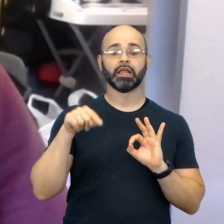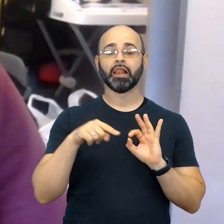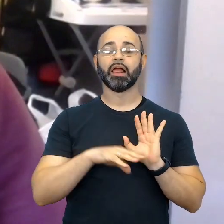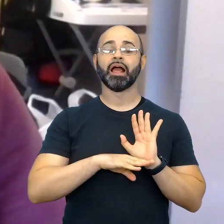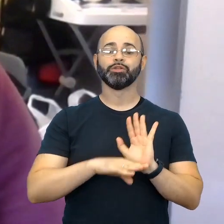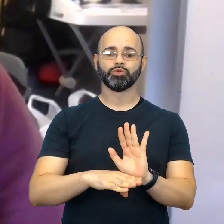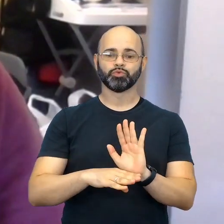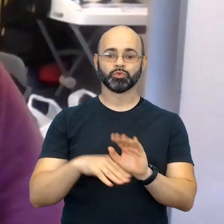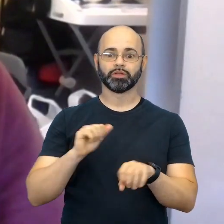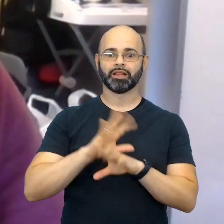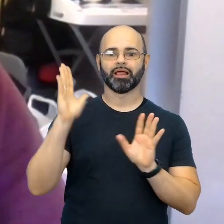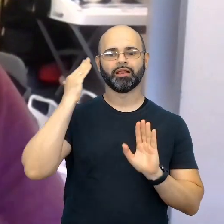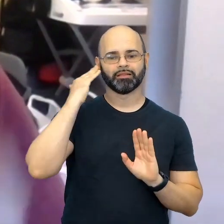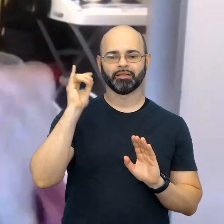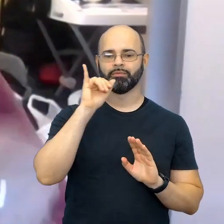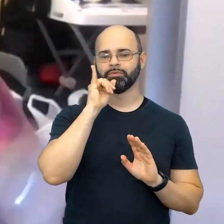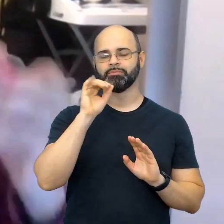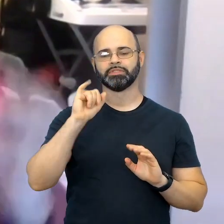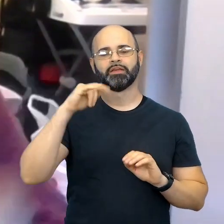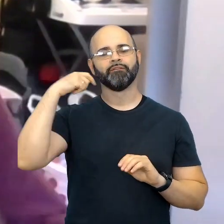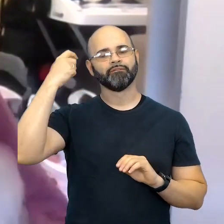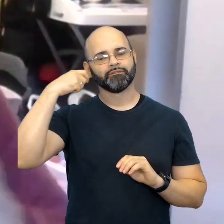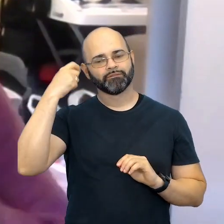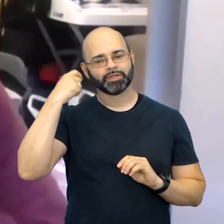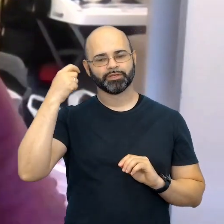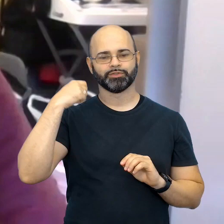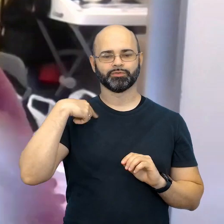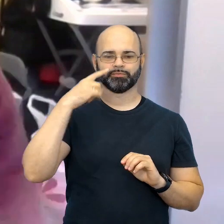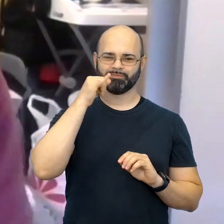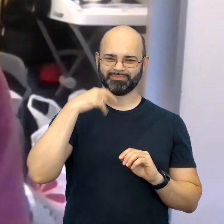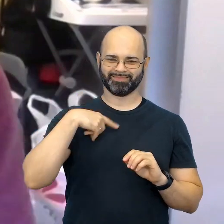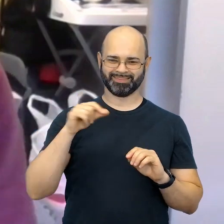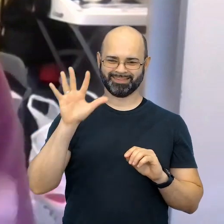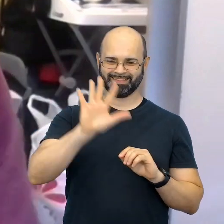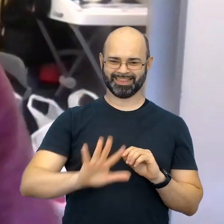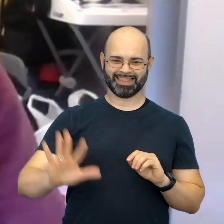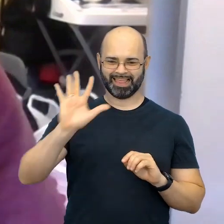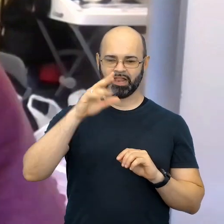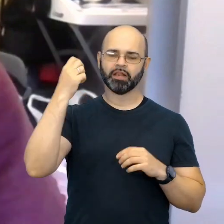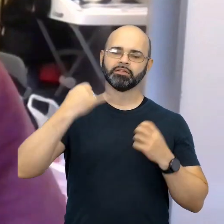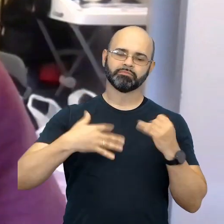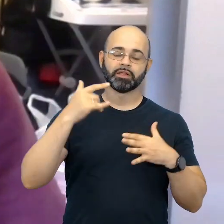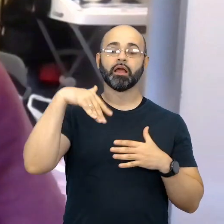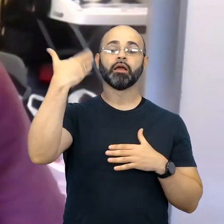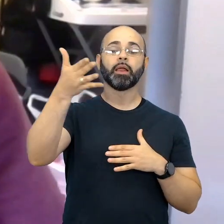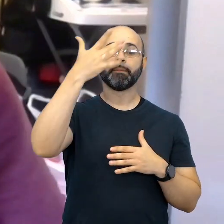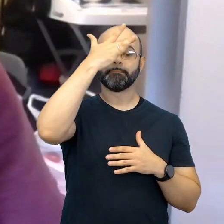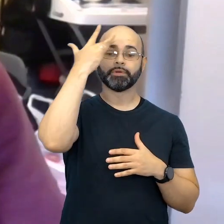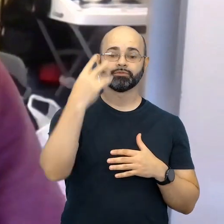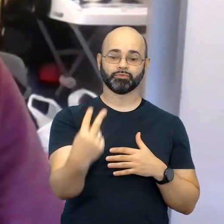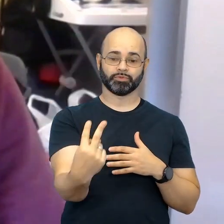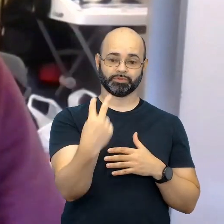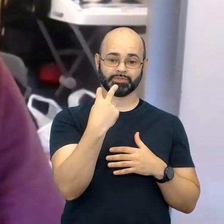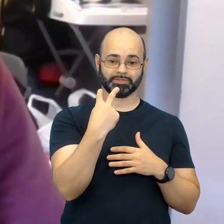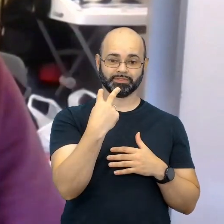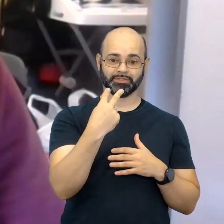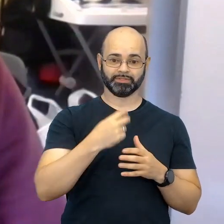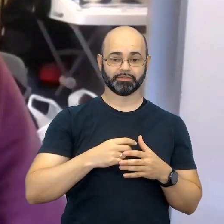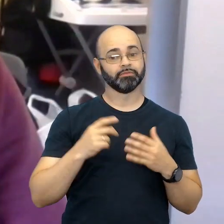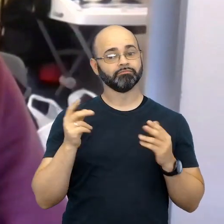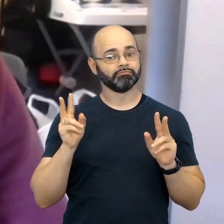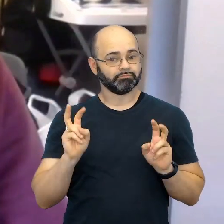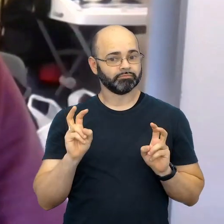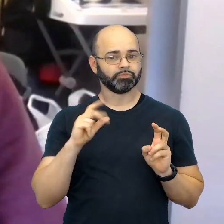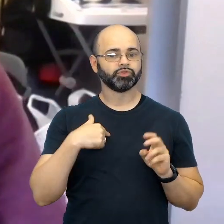estou fazendo esse vídeo resenha assim, desse jeito, eu estou na tela conversando com a pessoa do outro lado da tela, isso já me diz um pouco